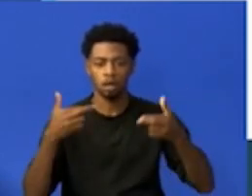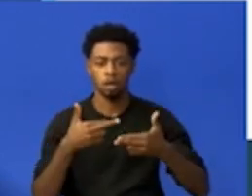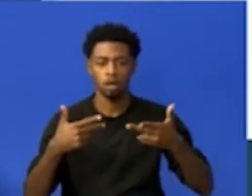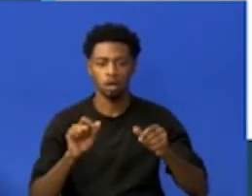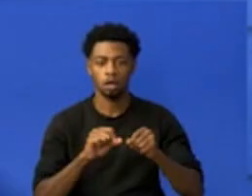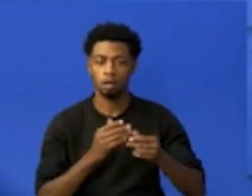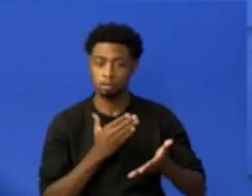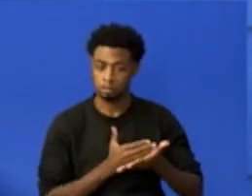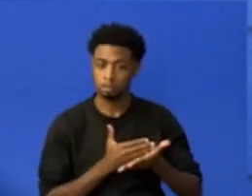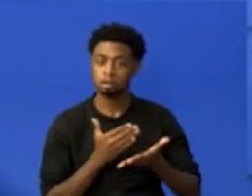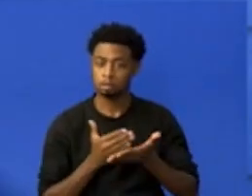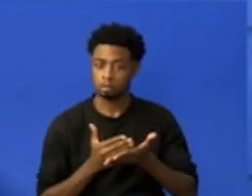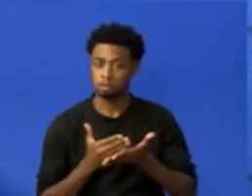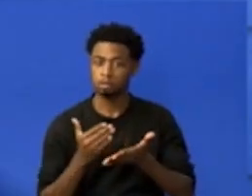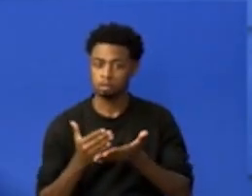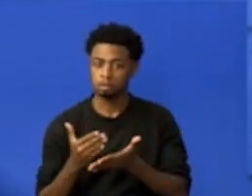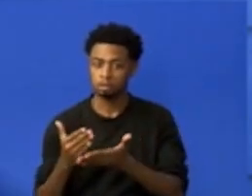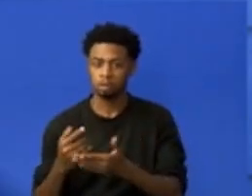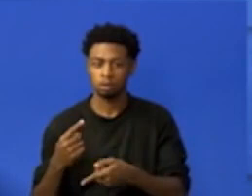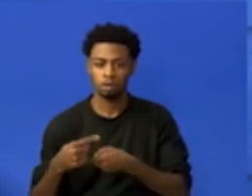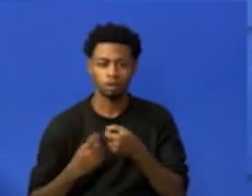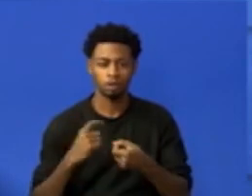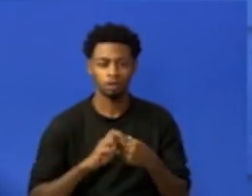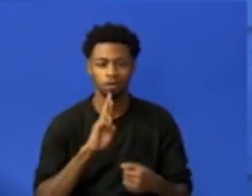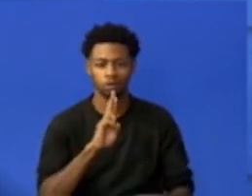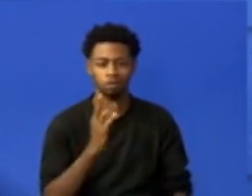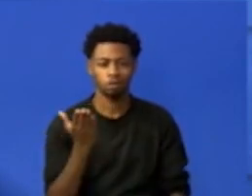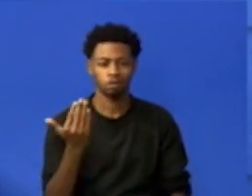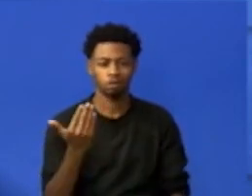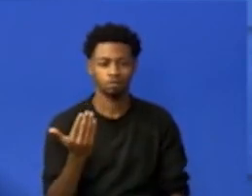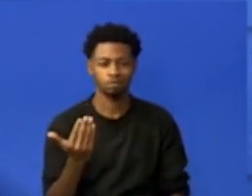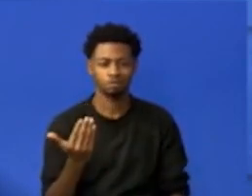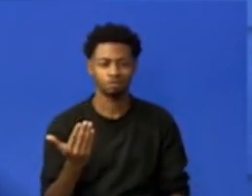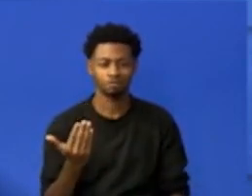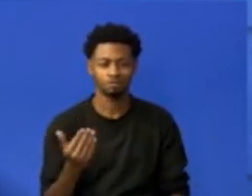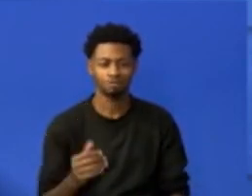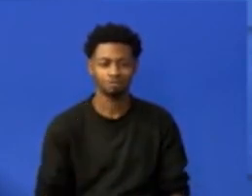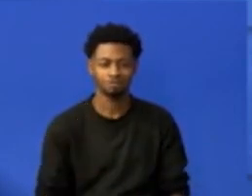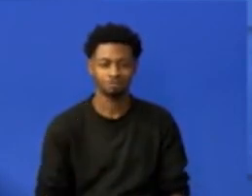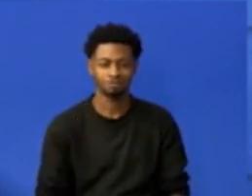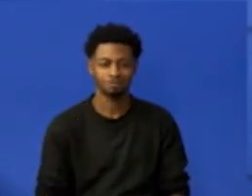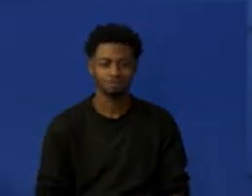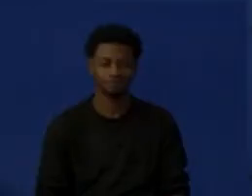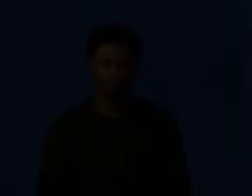coordenativos. Daqui a pouco voltamos com a resposta da interatividade.